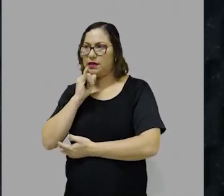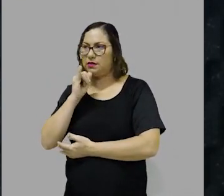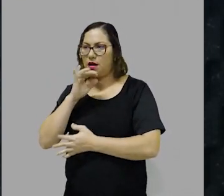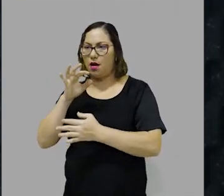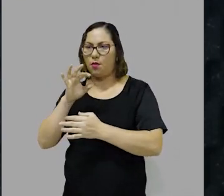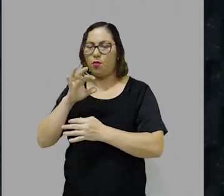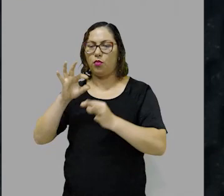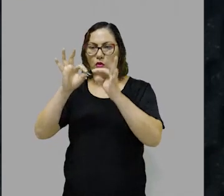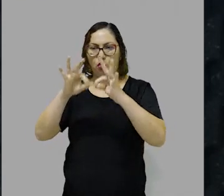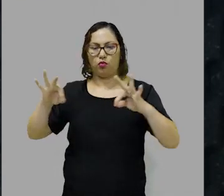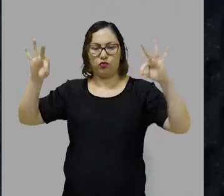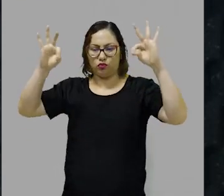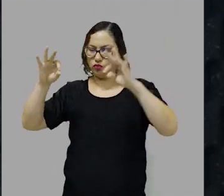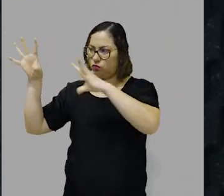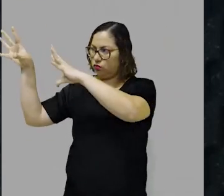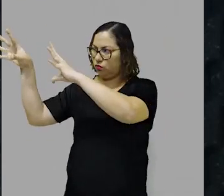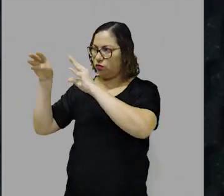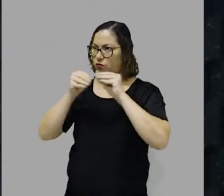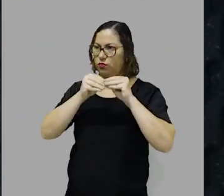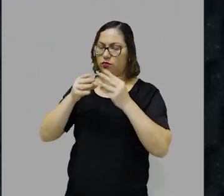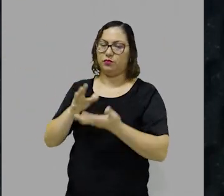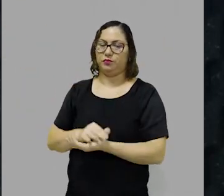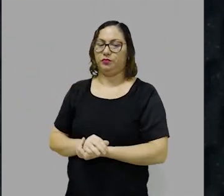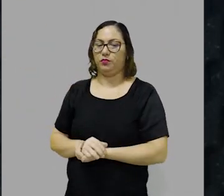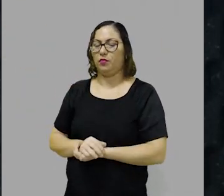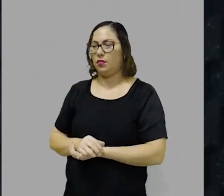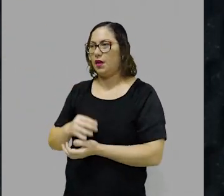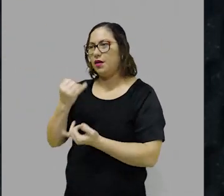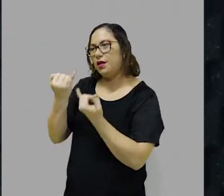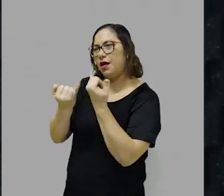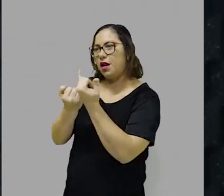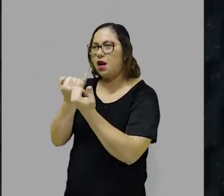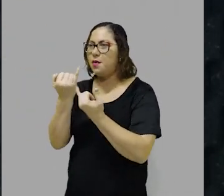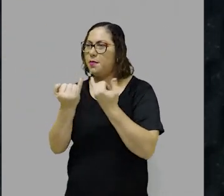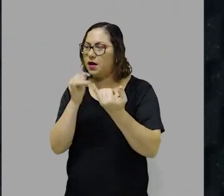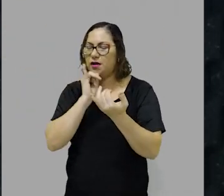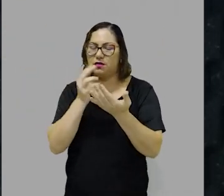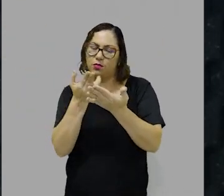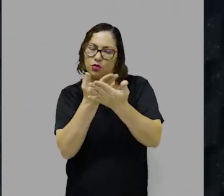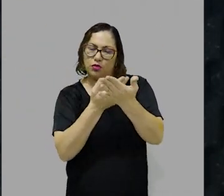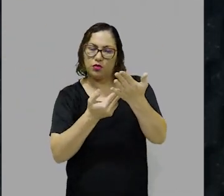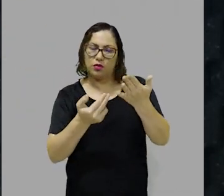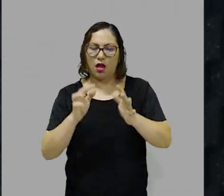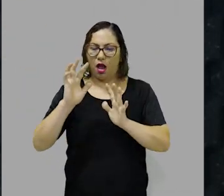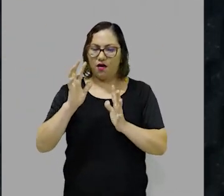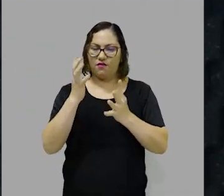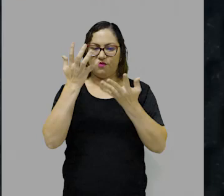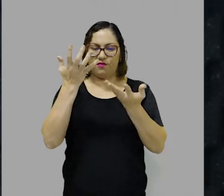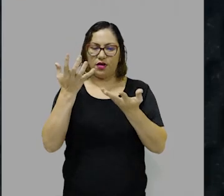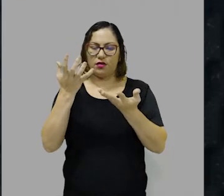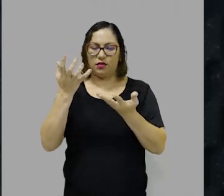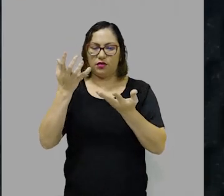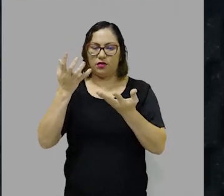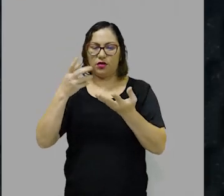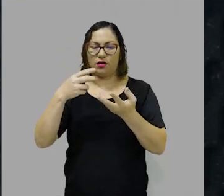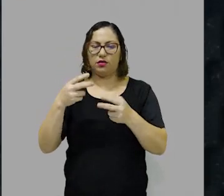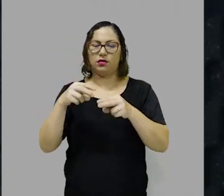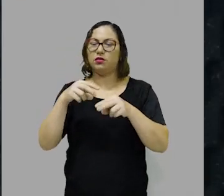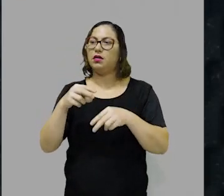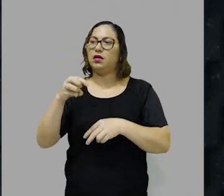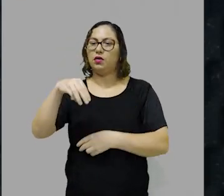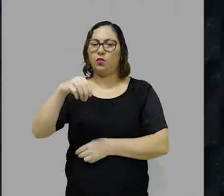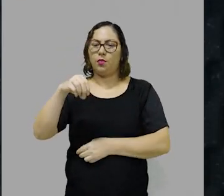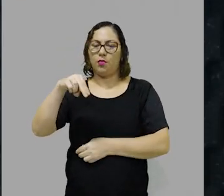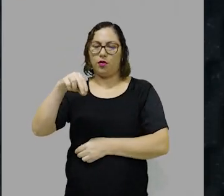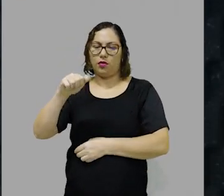força muito grande no conceito na Art Nouveau. E ele brinca com esses cartazes, onde ele vai falando das festas do Moulin Rouge, que é onde ele passava uma parte do tempo,